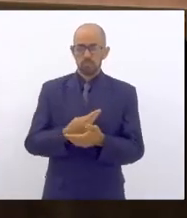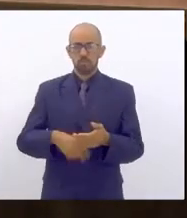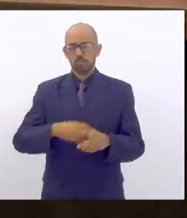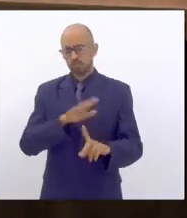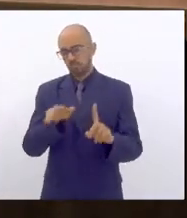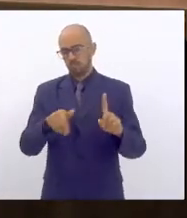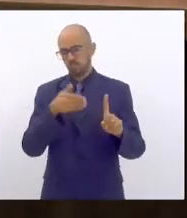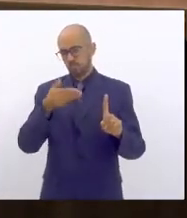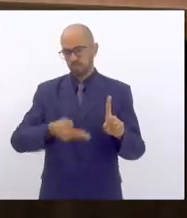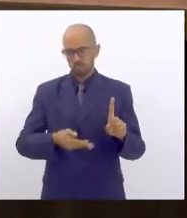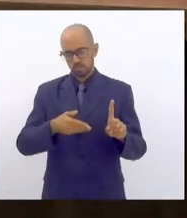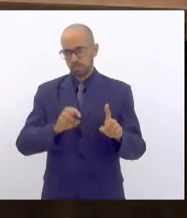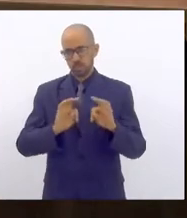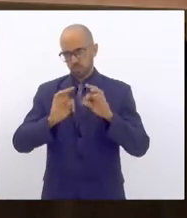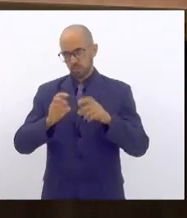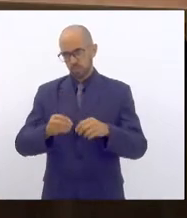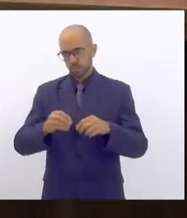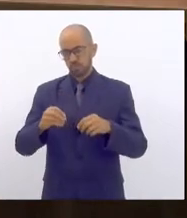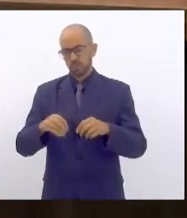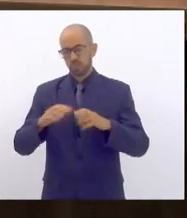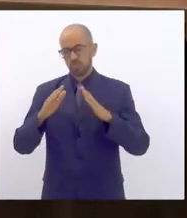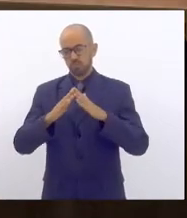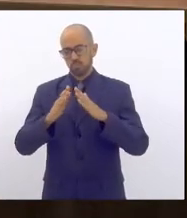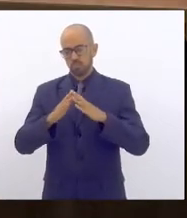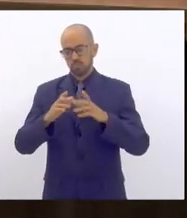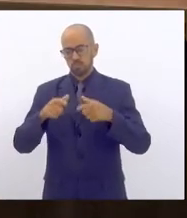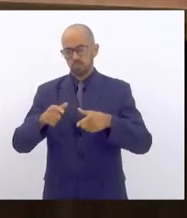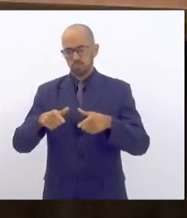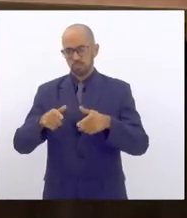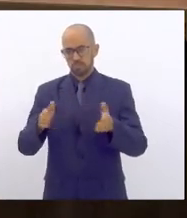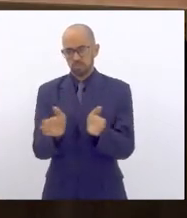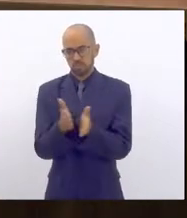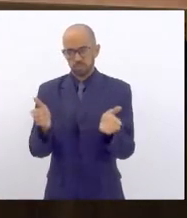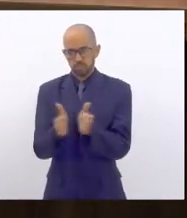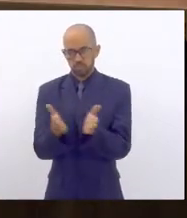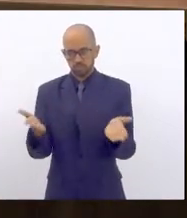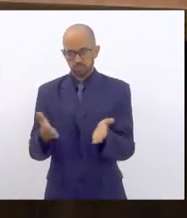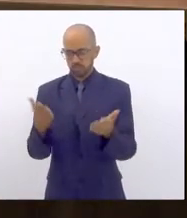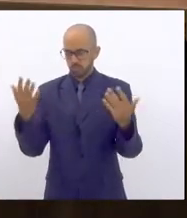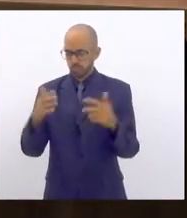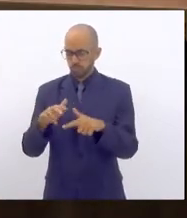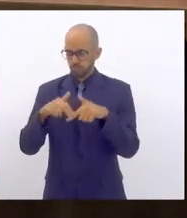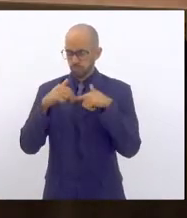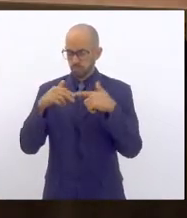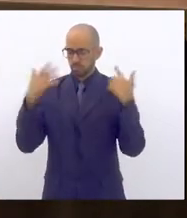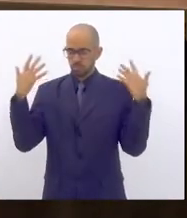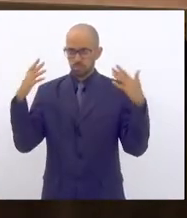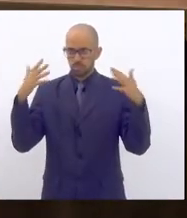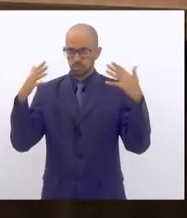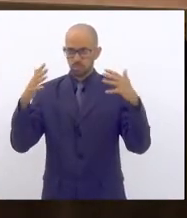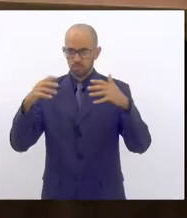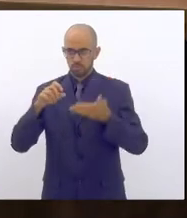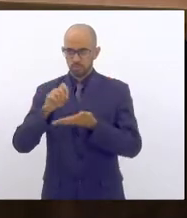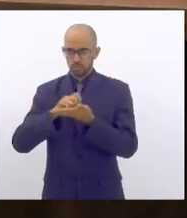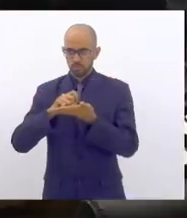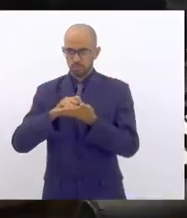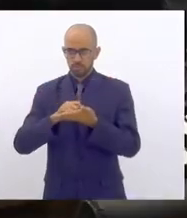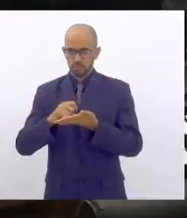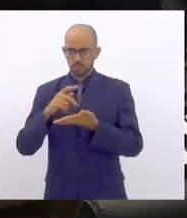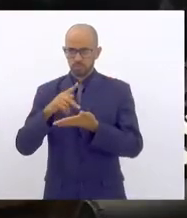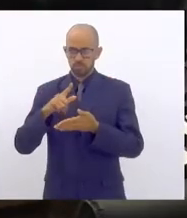moram nas regiões mais carentes. Portanto, parabéns aos autores deste